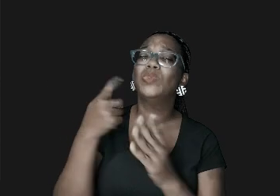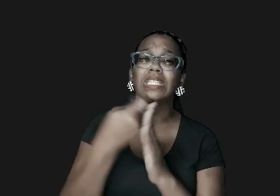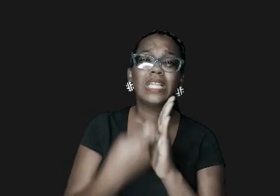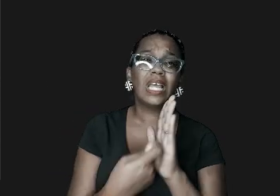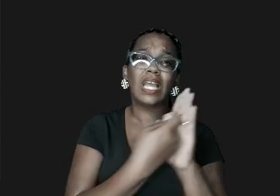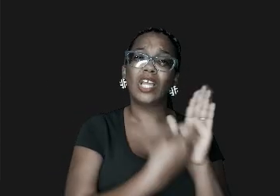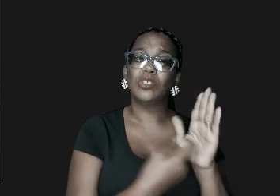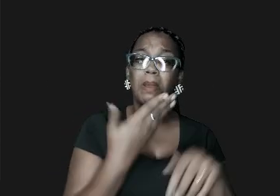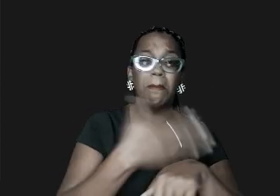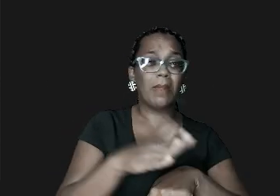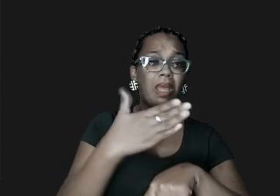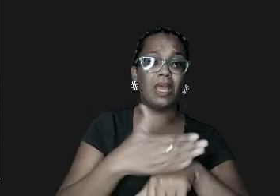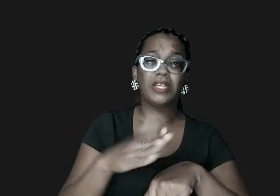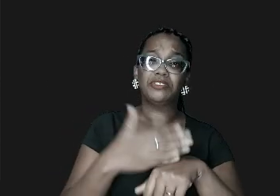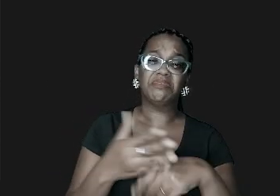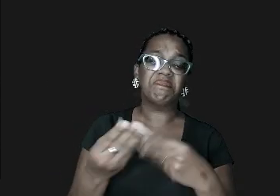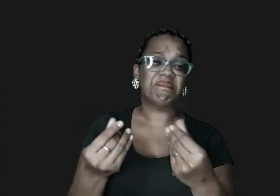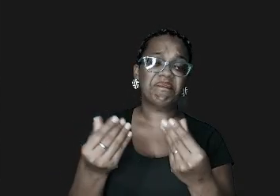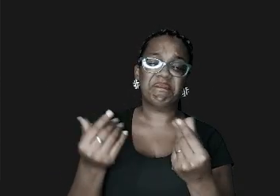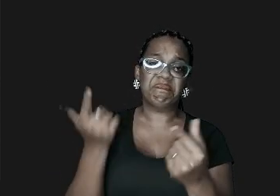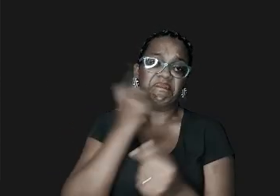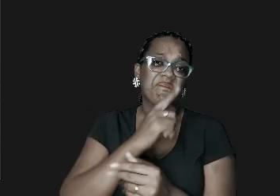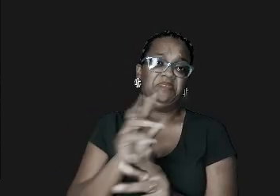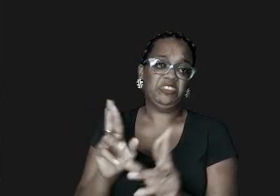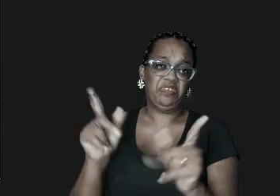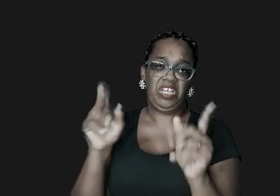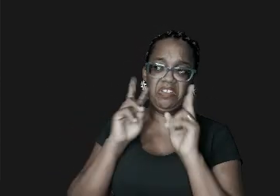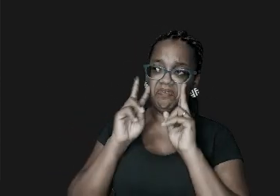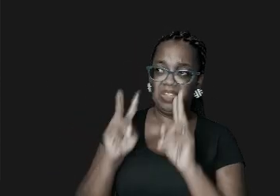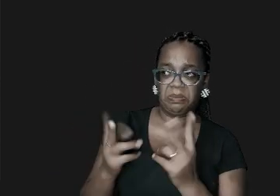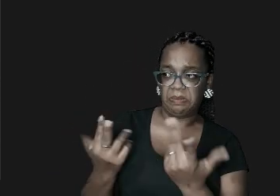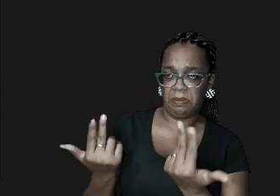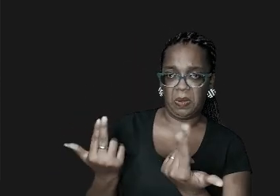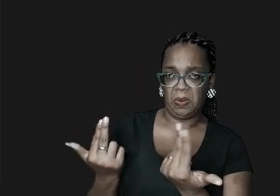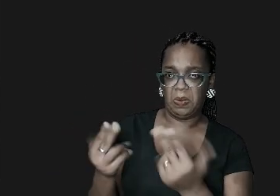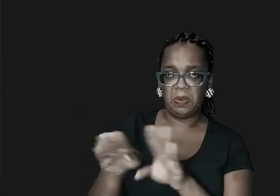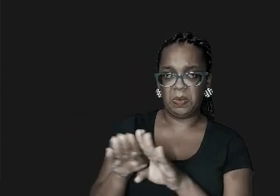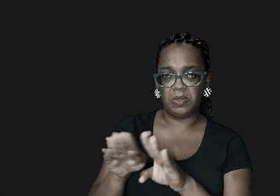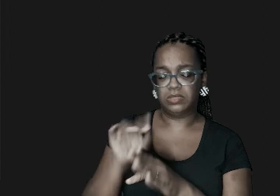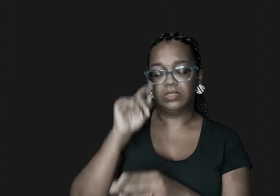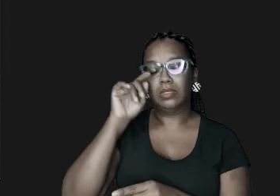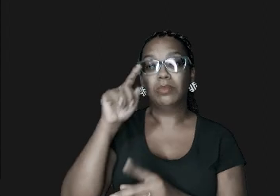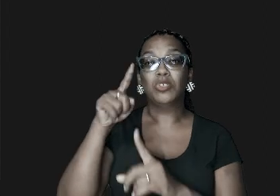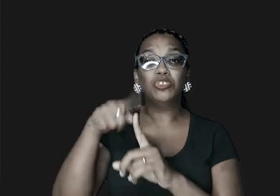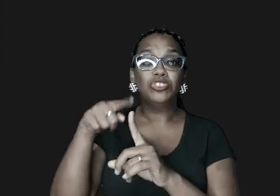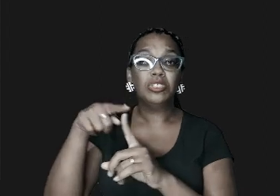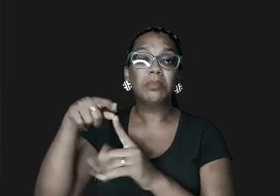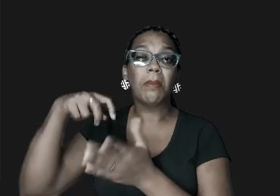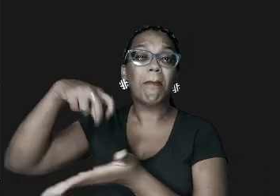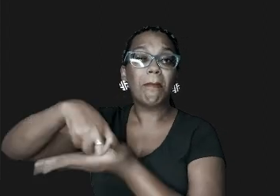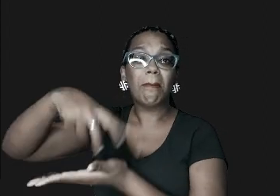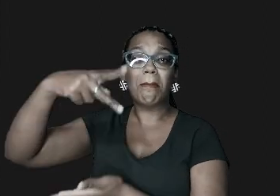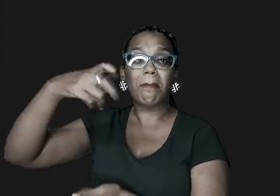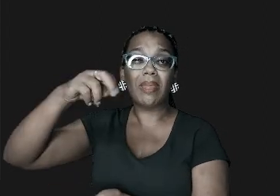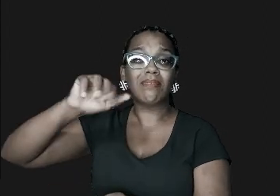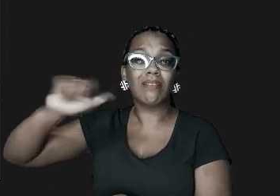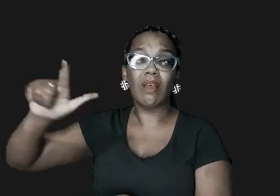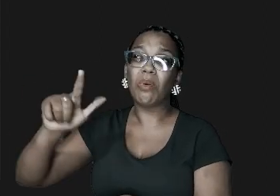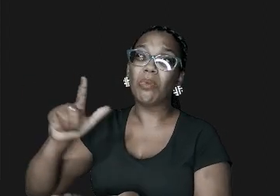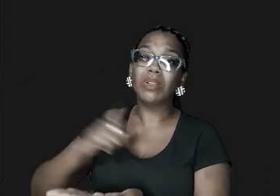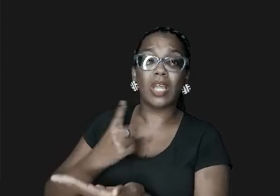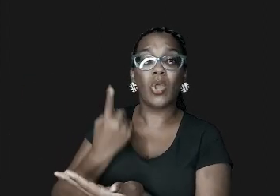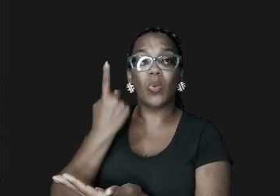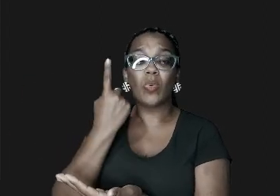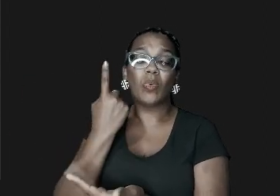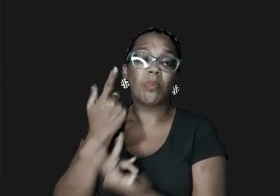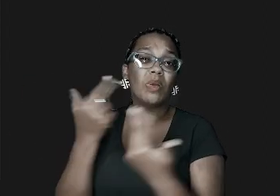acho que é uma diferença mais de de texto porque na prática eu não consigo ver tantas diferentes diferenças na verdade o